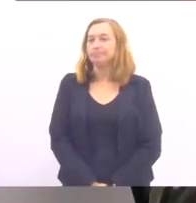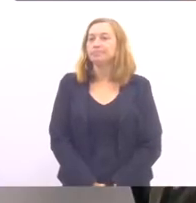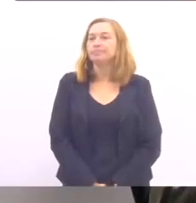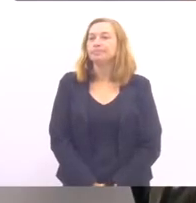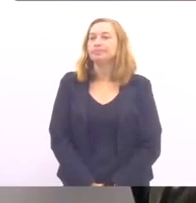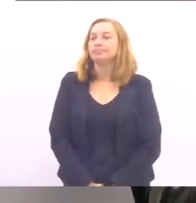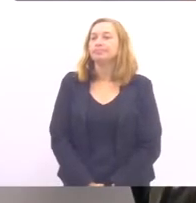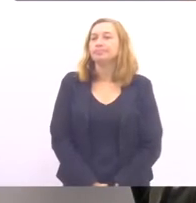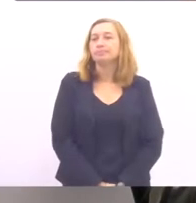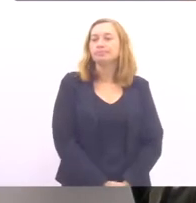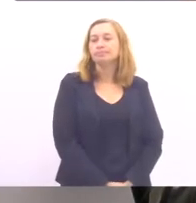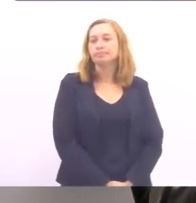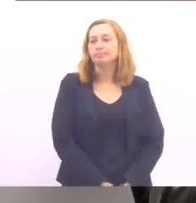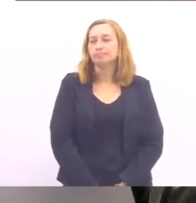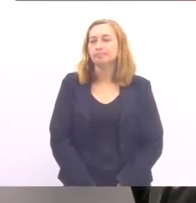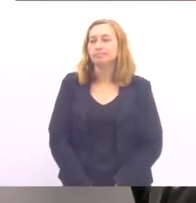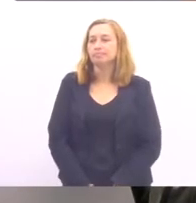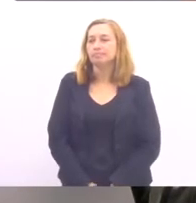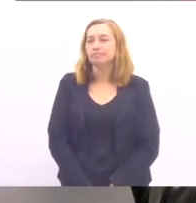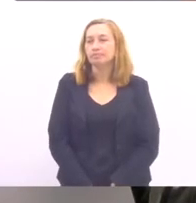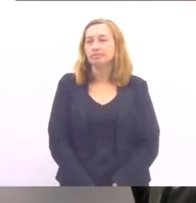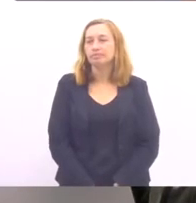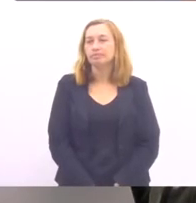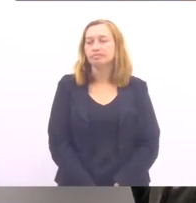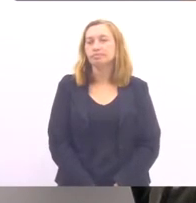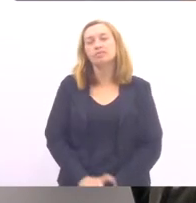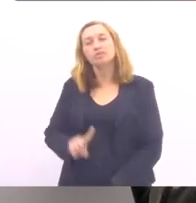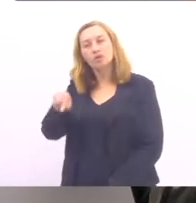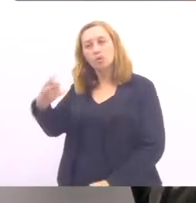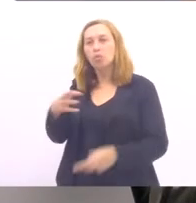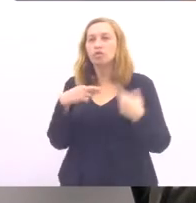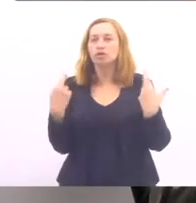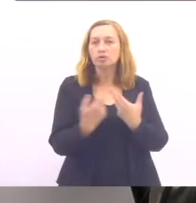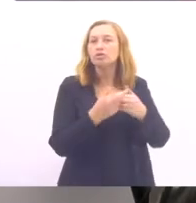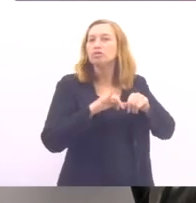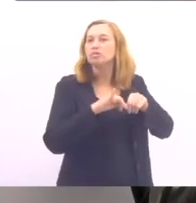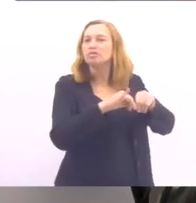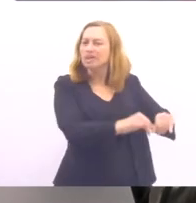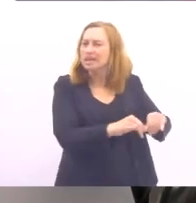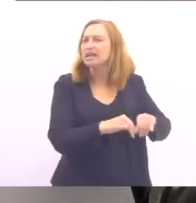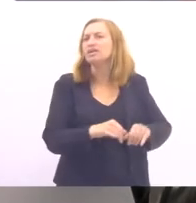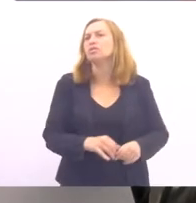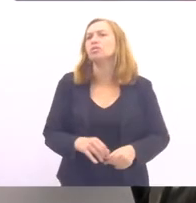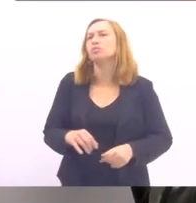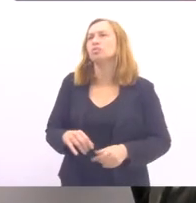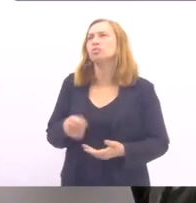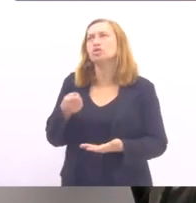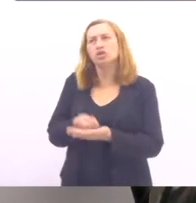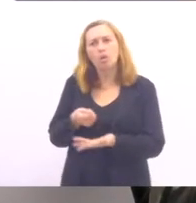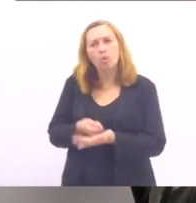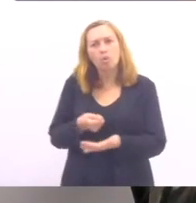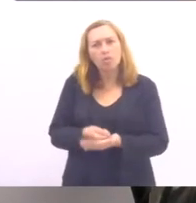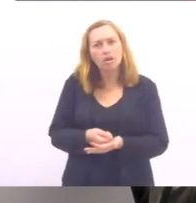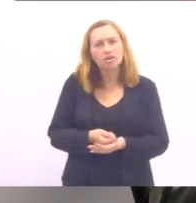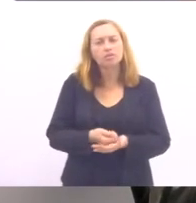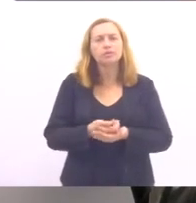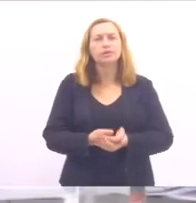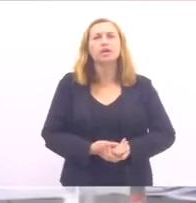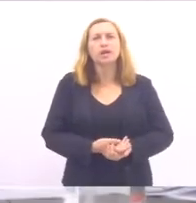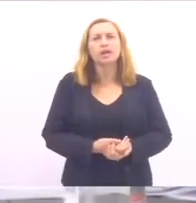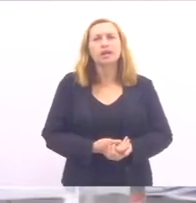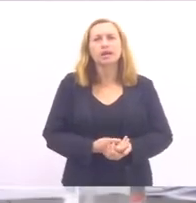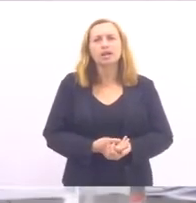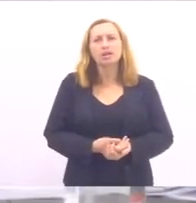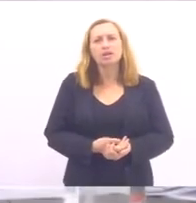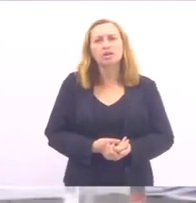estava cobrando, em outra audiência dos supermercados, os PEVs, os pontos de entrega voluntária,